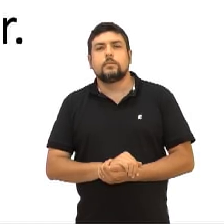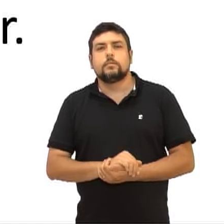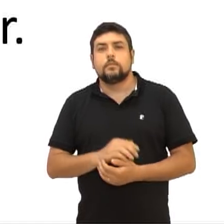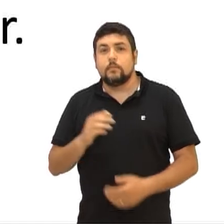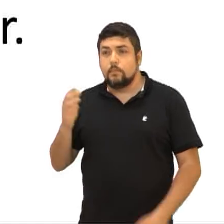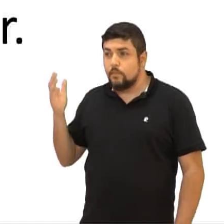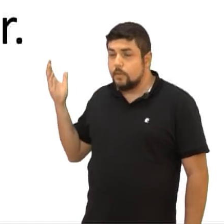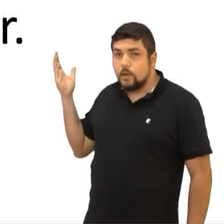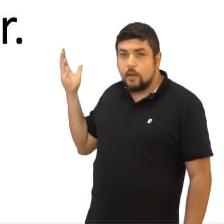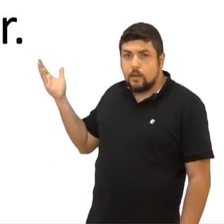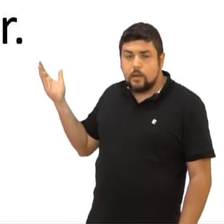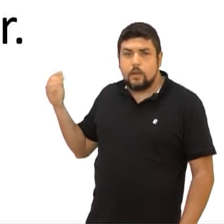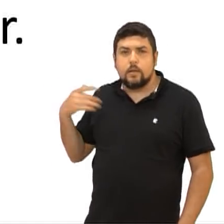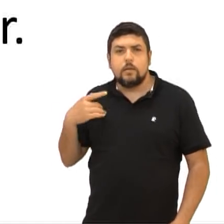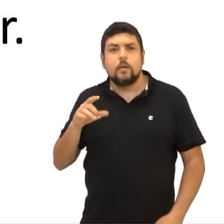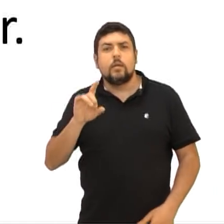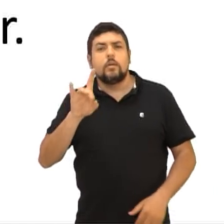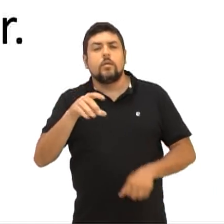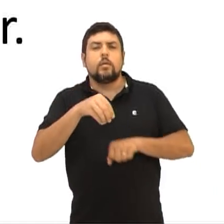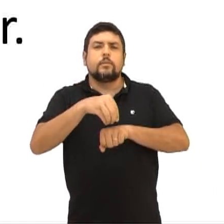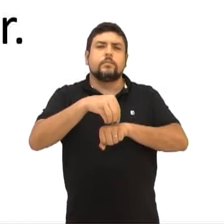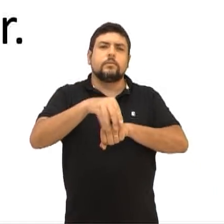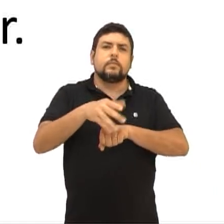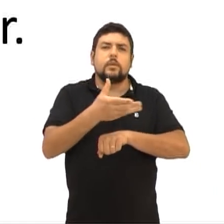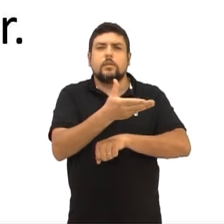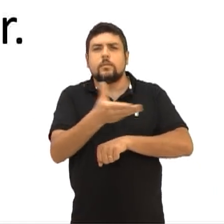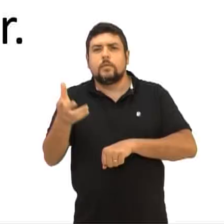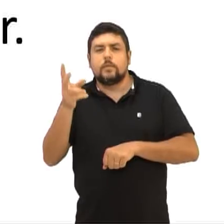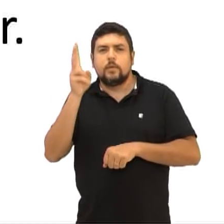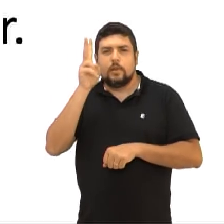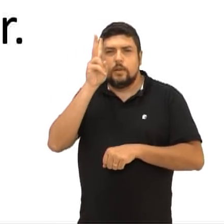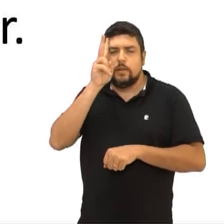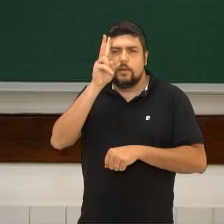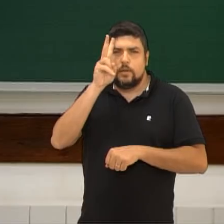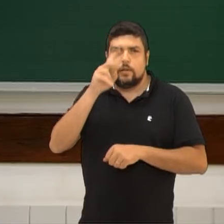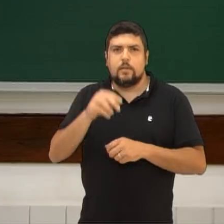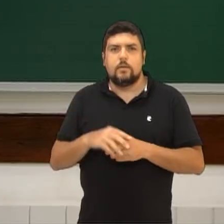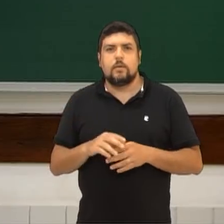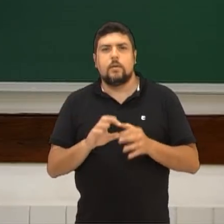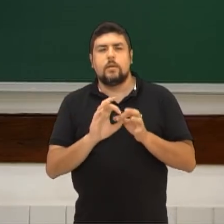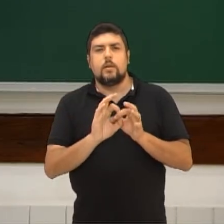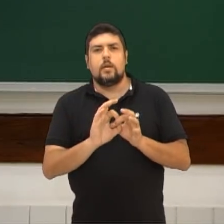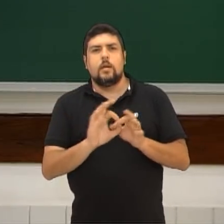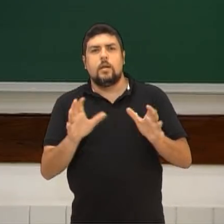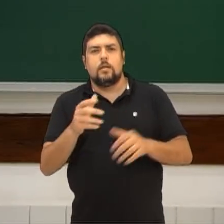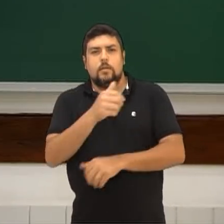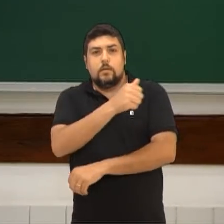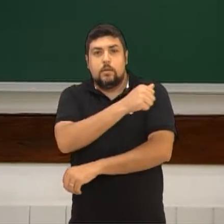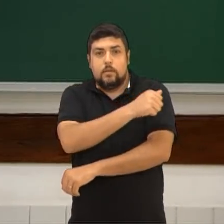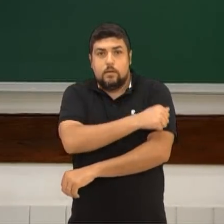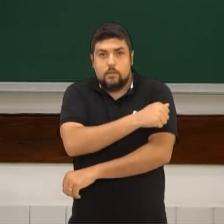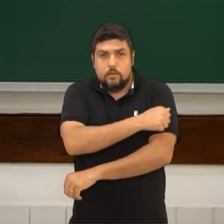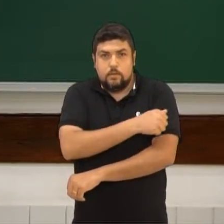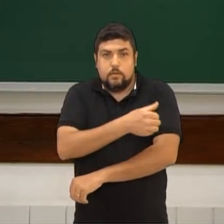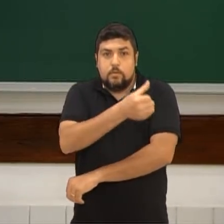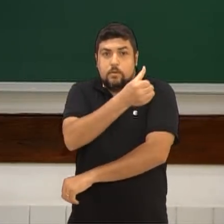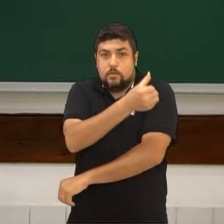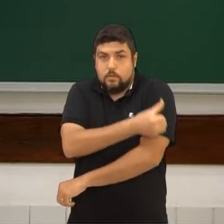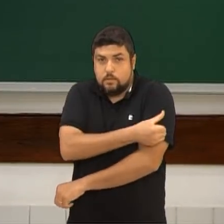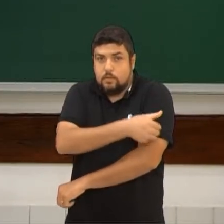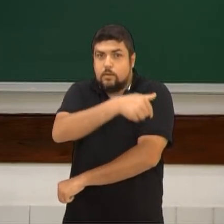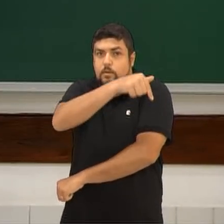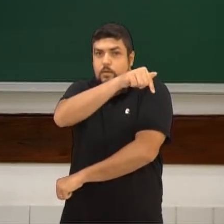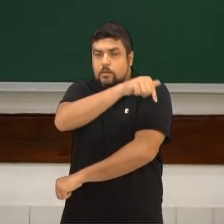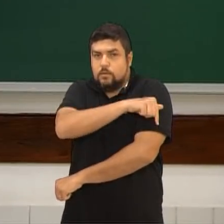Esse slide ele serve para lembrar vocês que agora foi disponibilizado para os alunos do 6º e do 7º ano